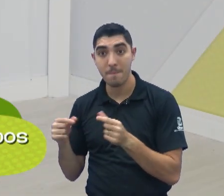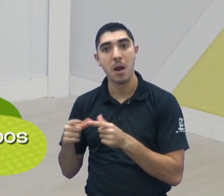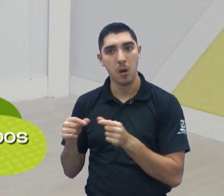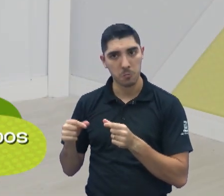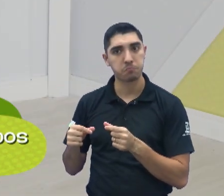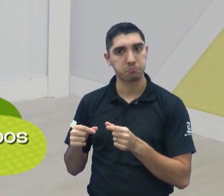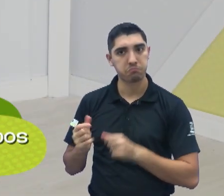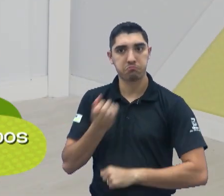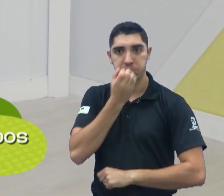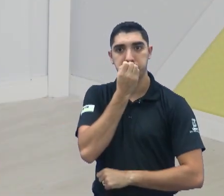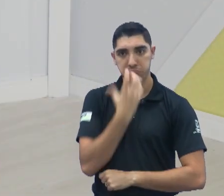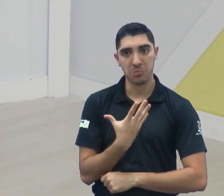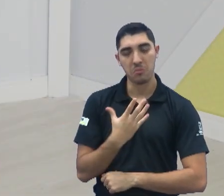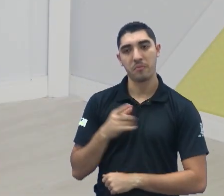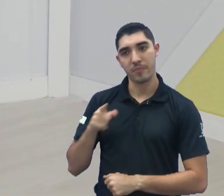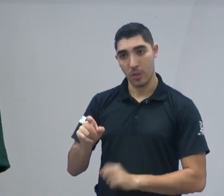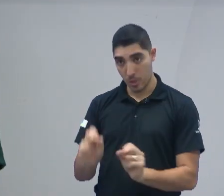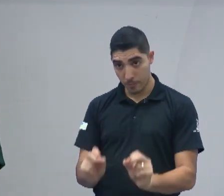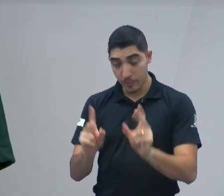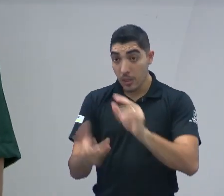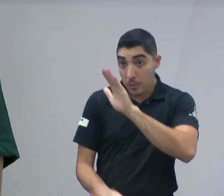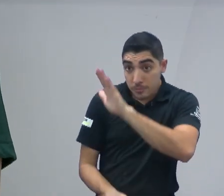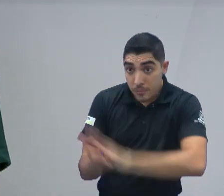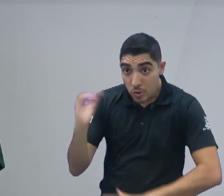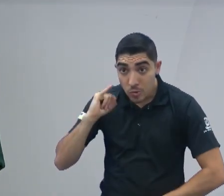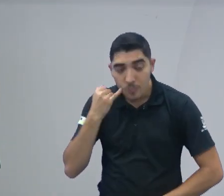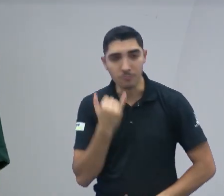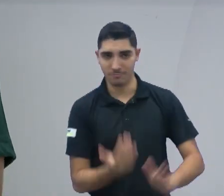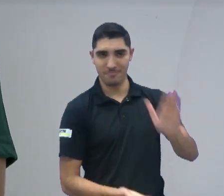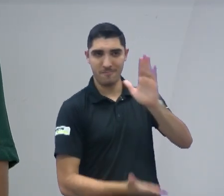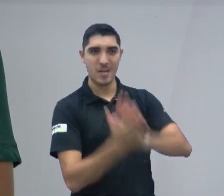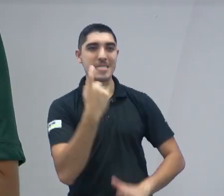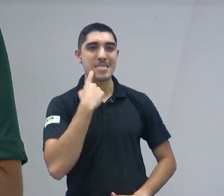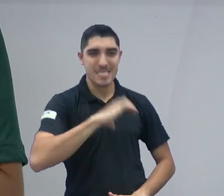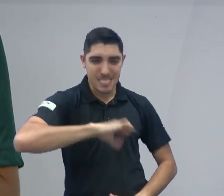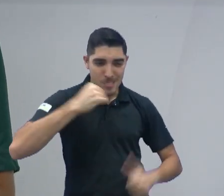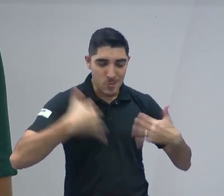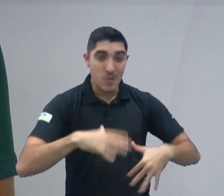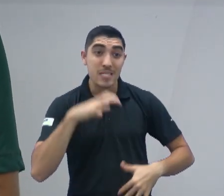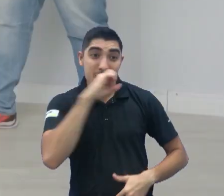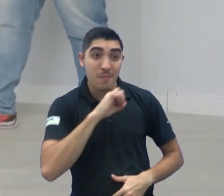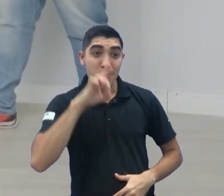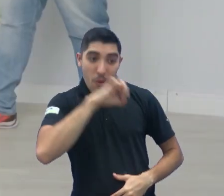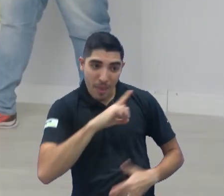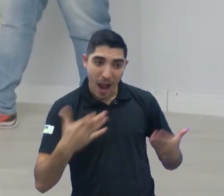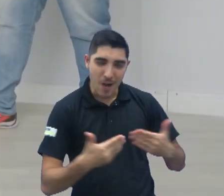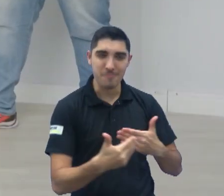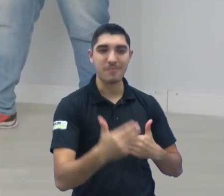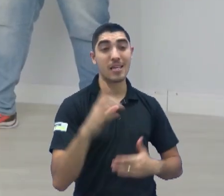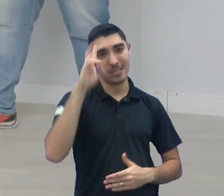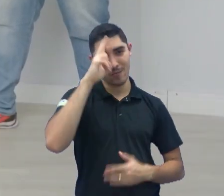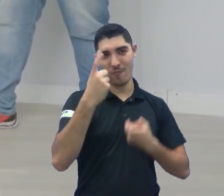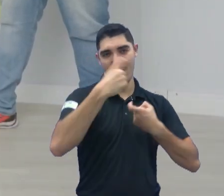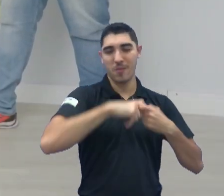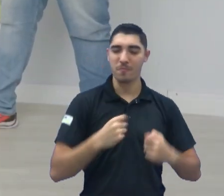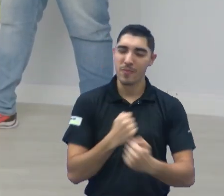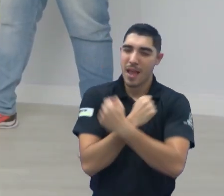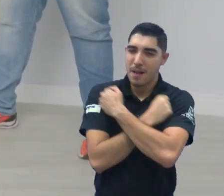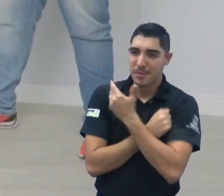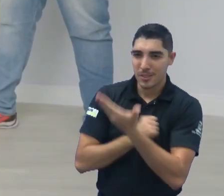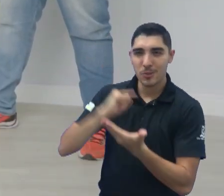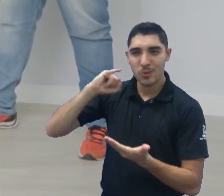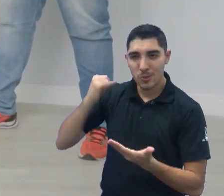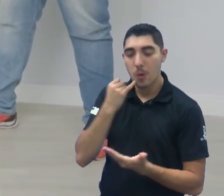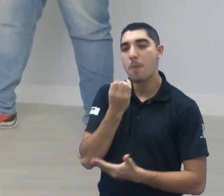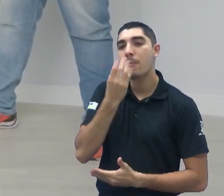goalball internacional, tá certo? João, vambora! Vambora, Vieira. Sextou, final de semana agora, segunda a gente volta. Valeu, João. Grande abraço para você. Ótimo final de